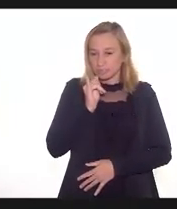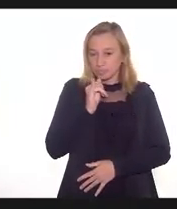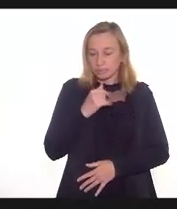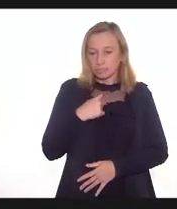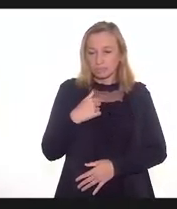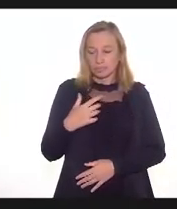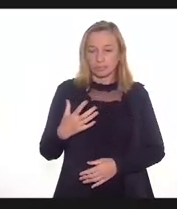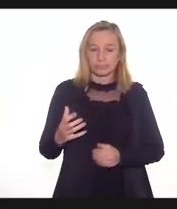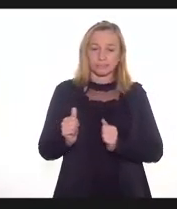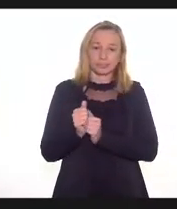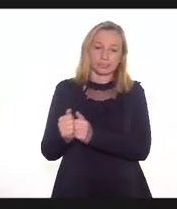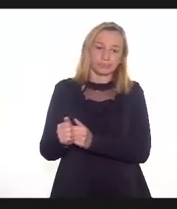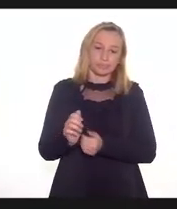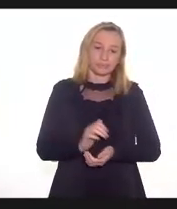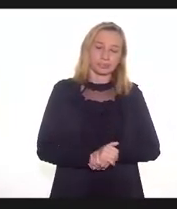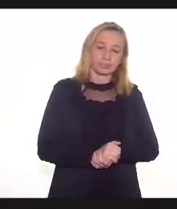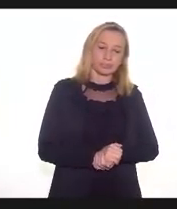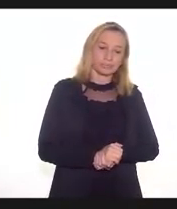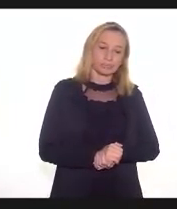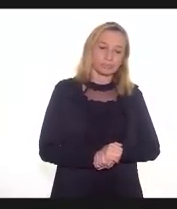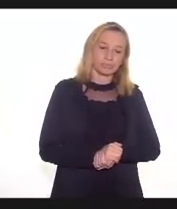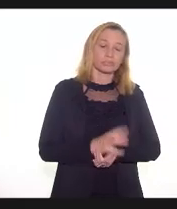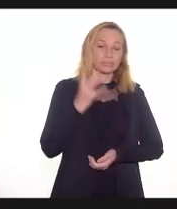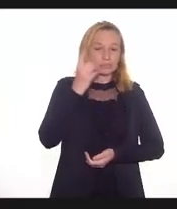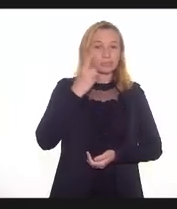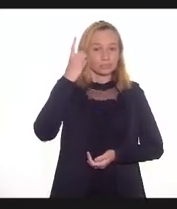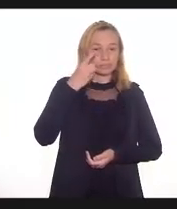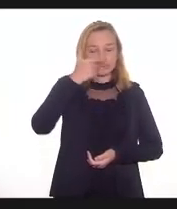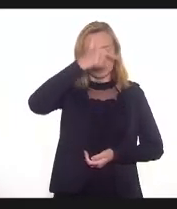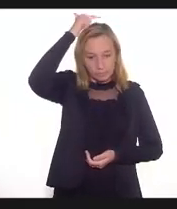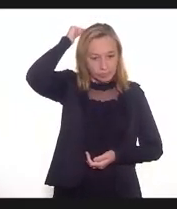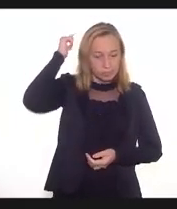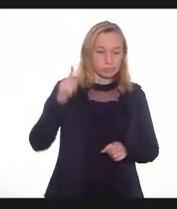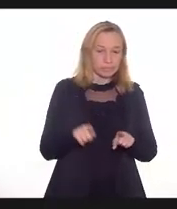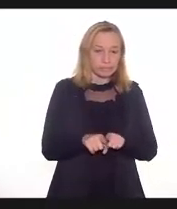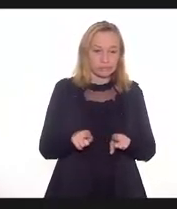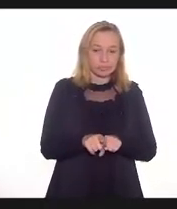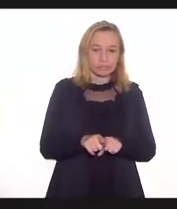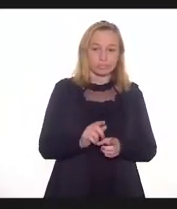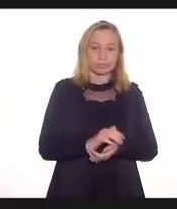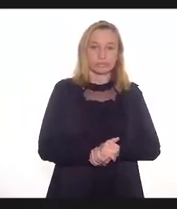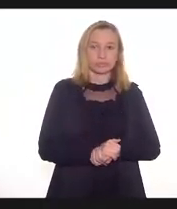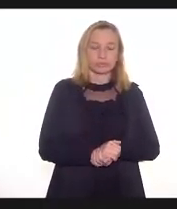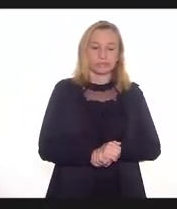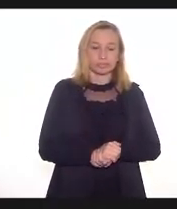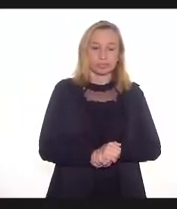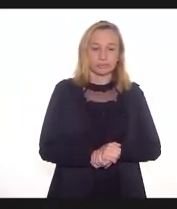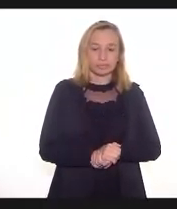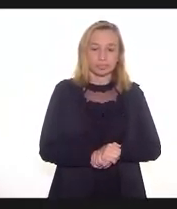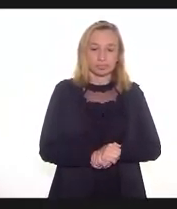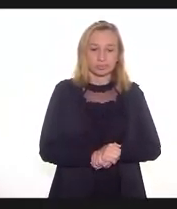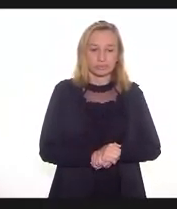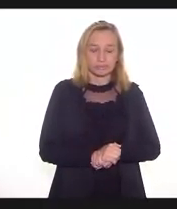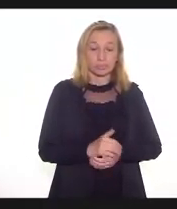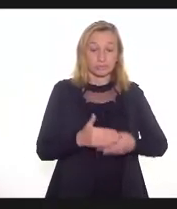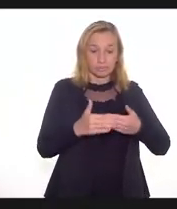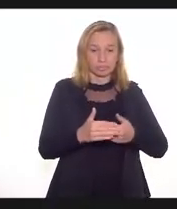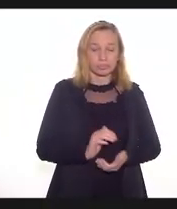e acho que na discussão do mérito também, deputado Luiz Paulo, enfim, vale a pena tentar avançar.